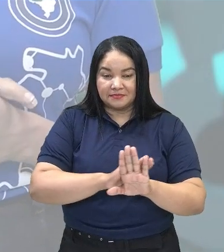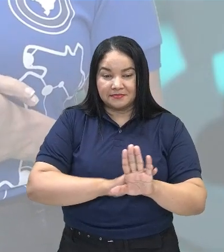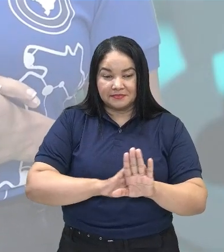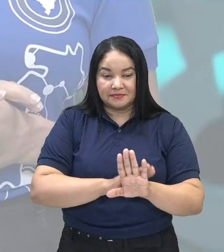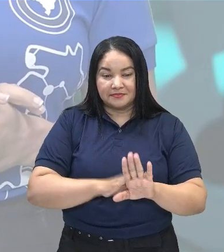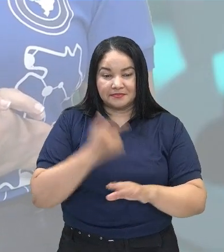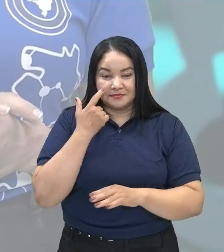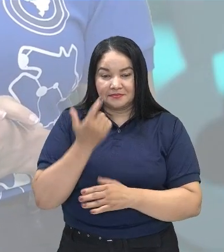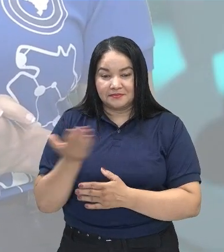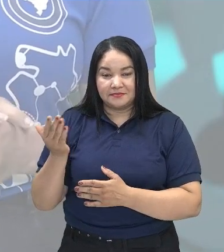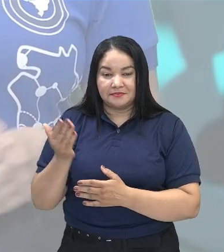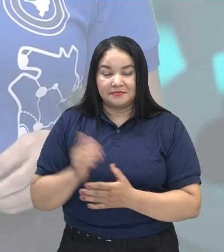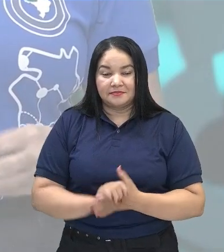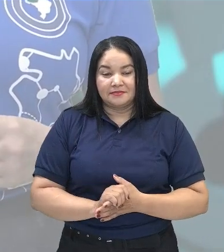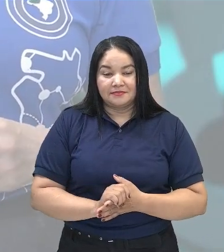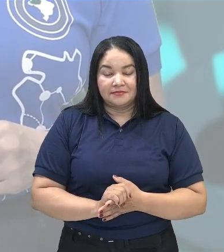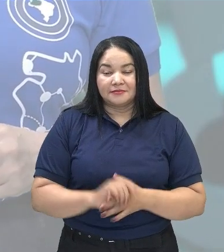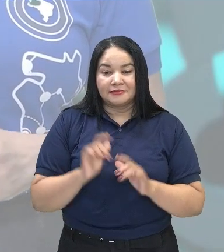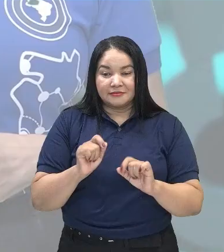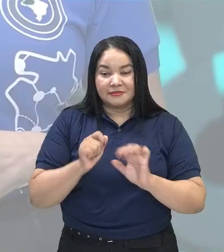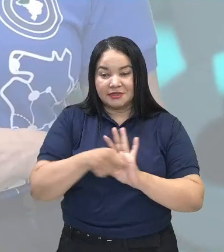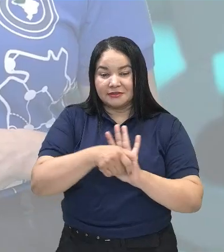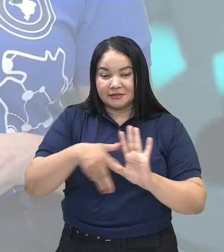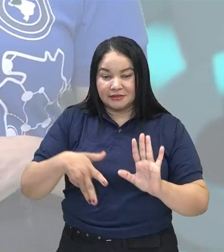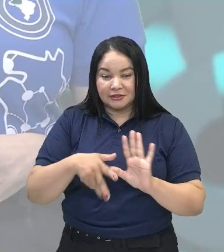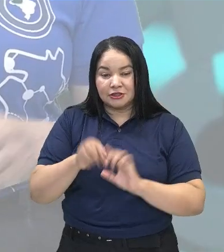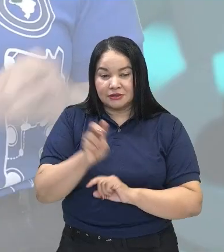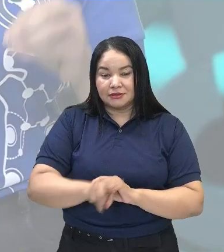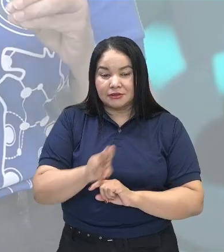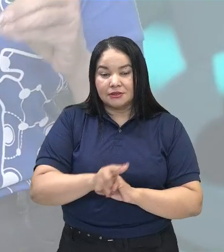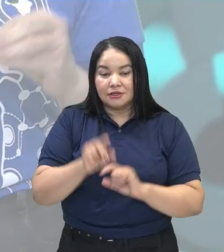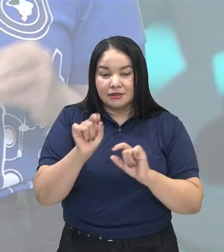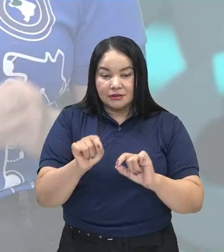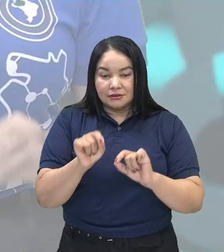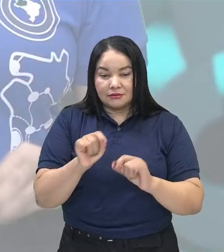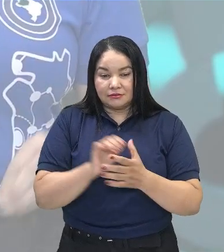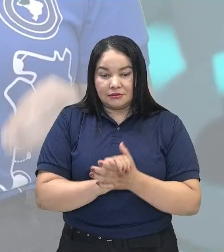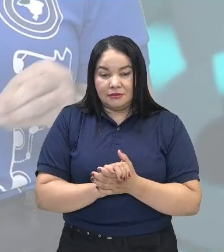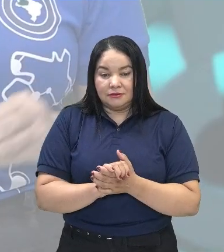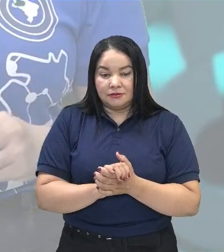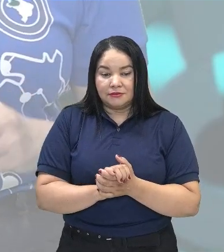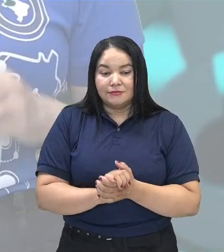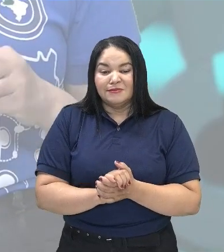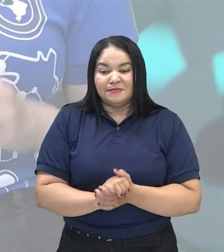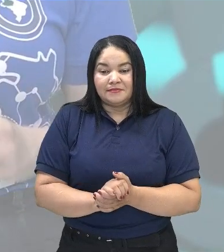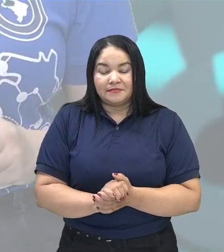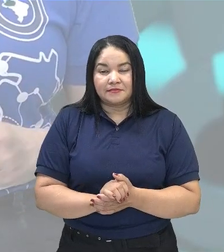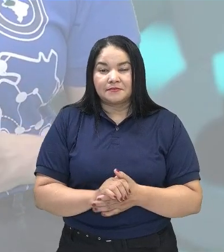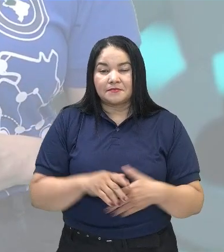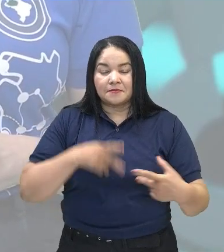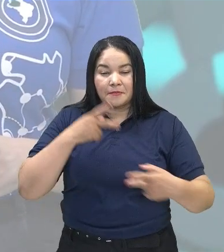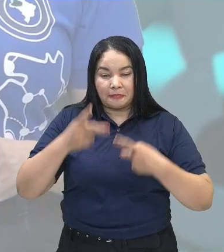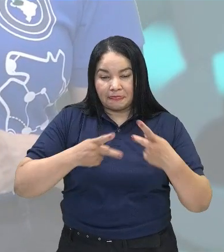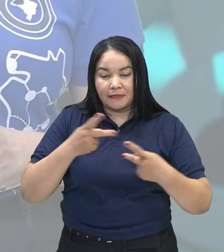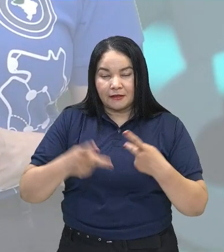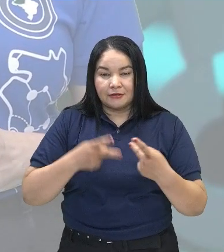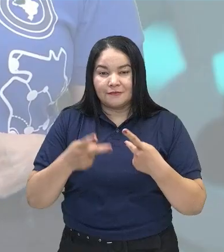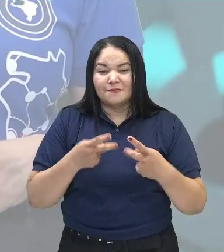O eufemismo é a figura de linguagem usada para tornar um enunciado mais brando